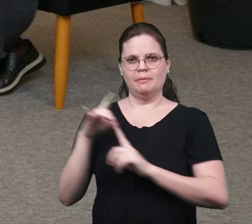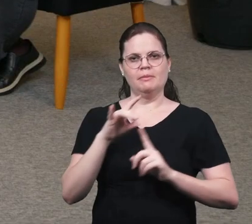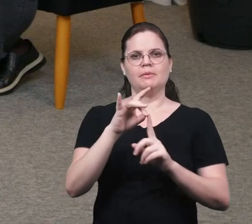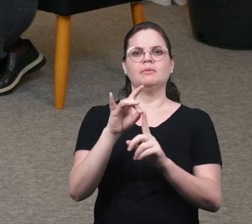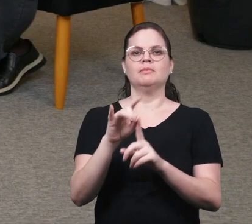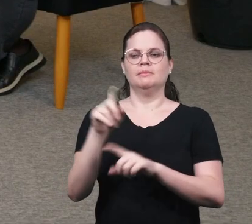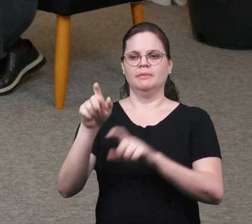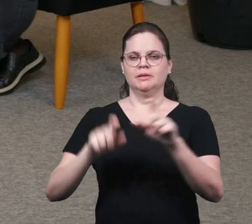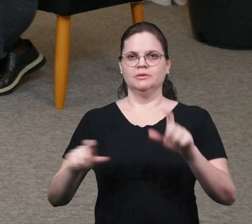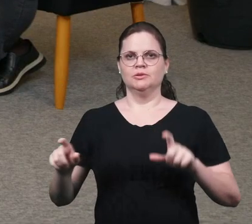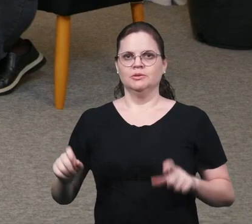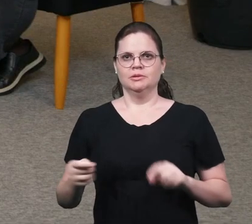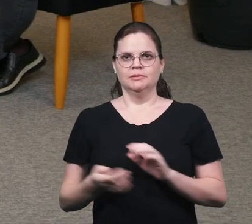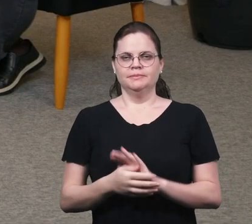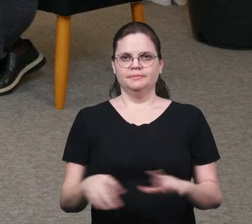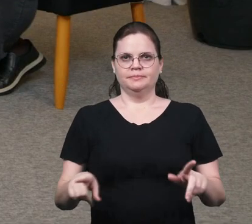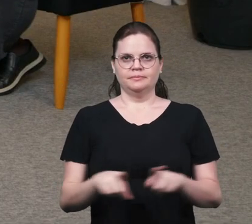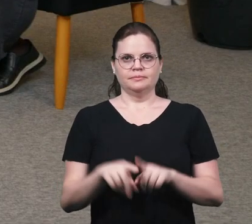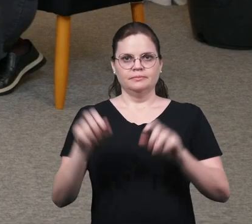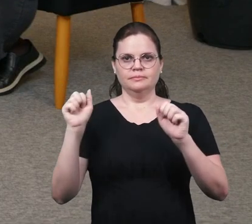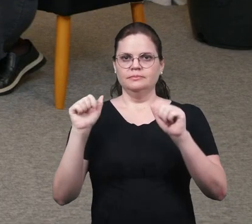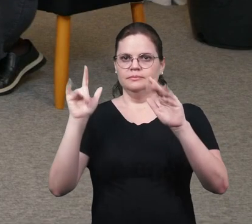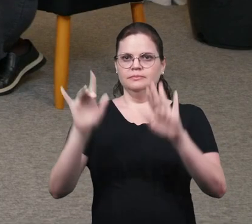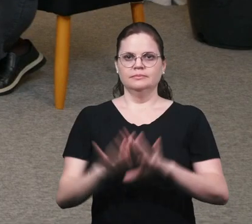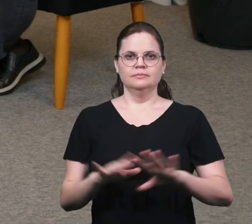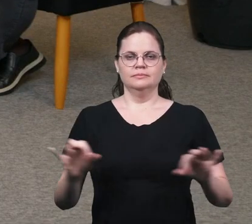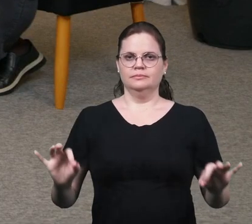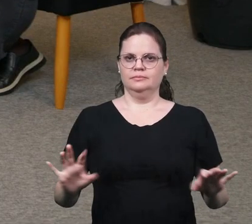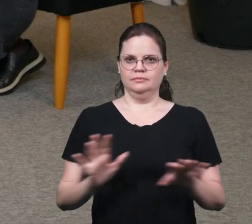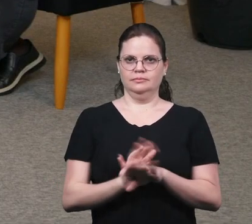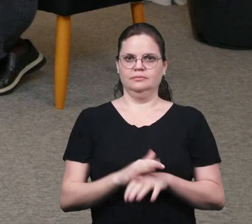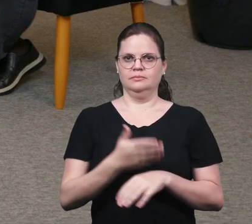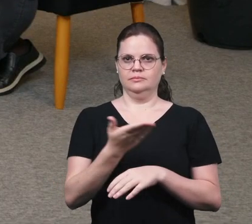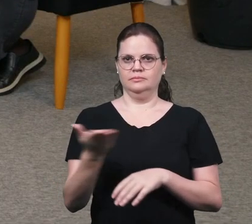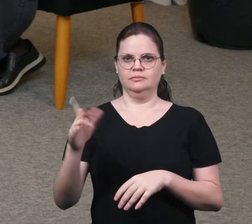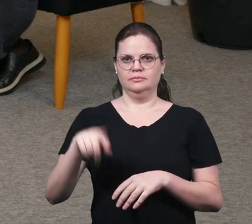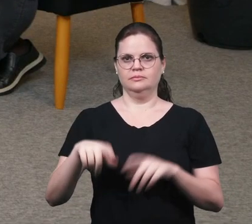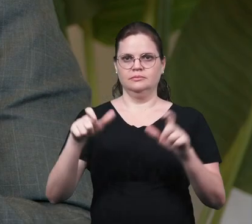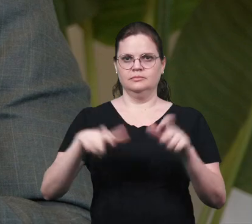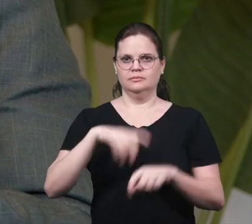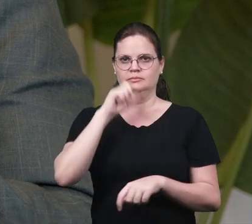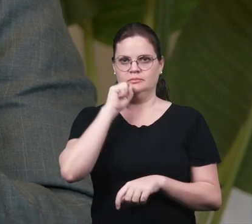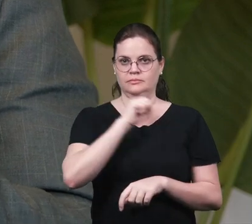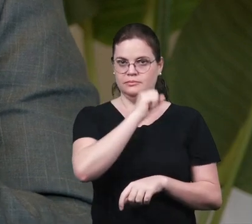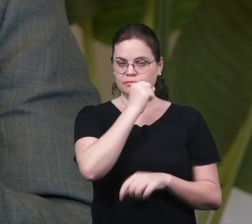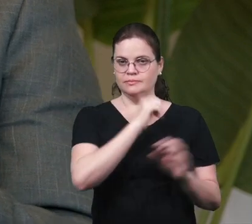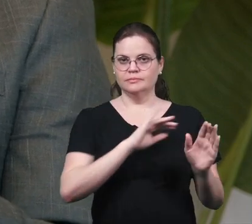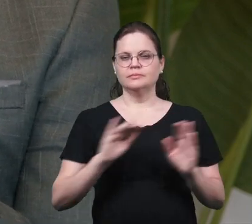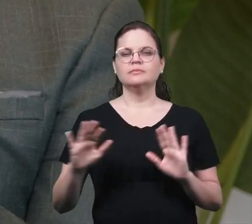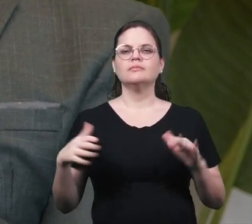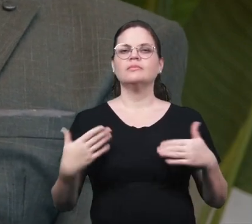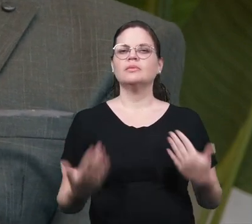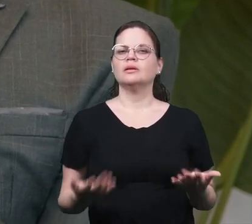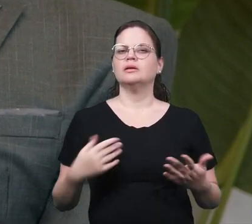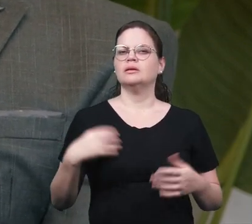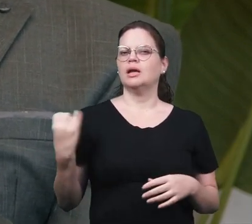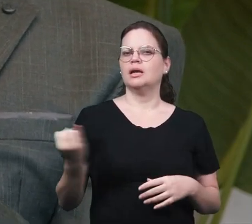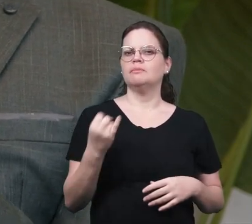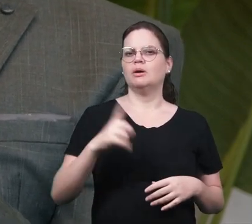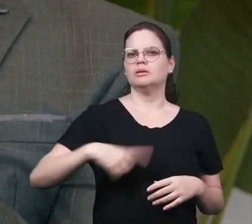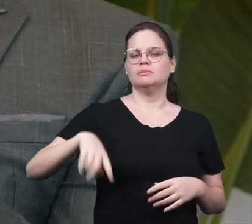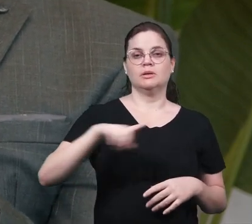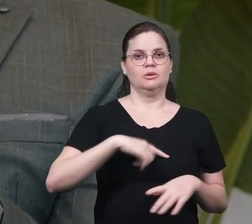Santo, e a bênção era completa ali em Samaria. Agora, o que importa para nós aqui?